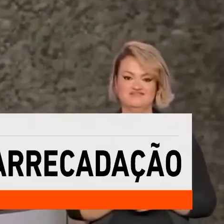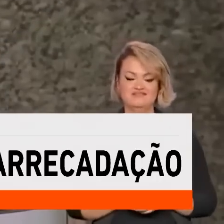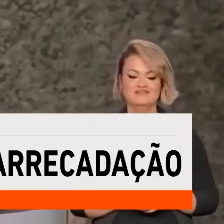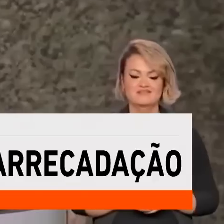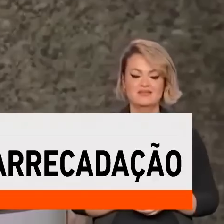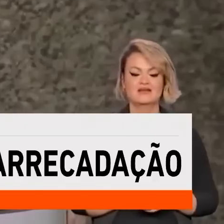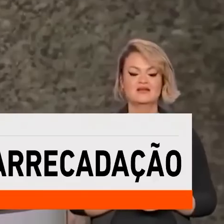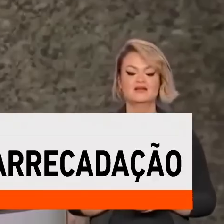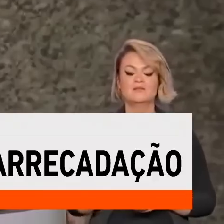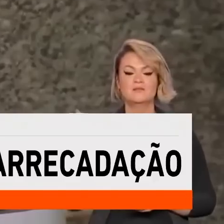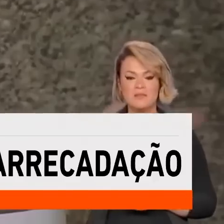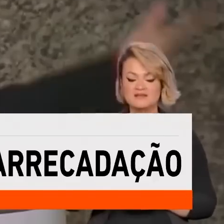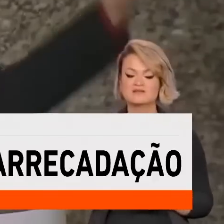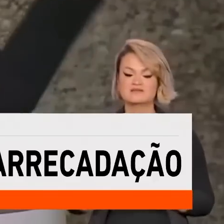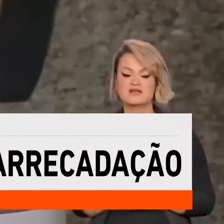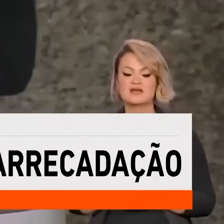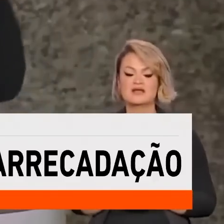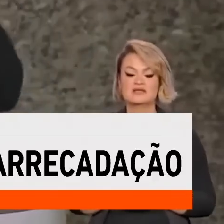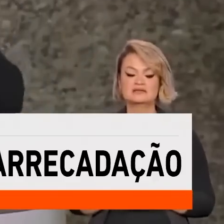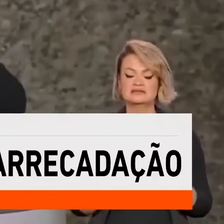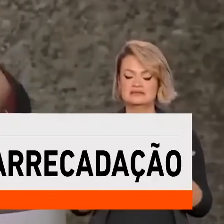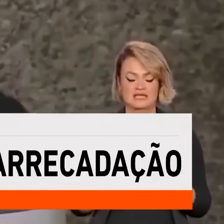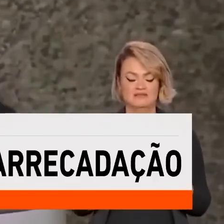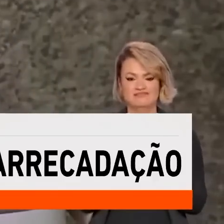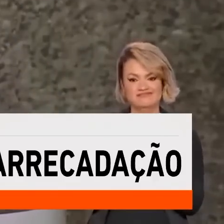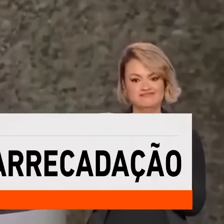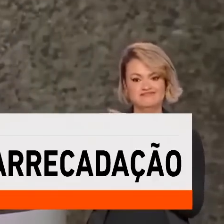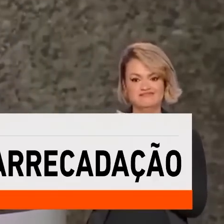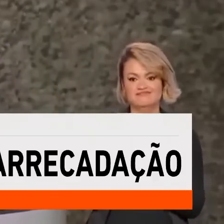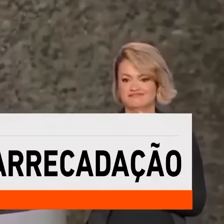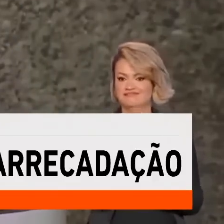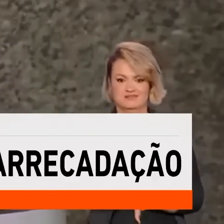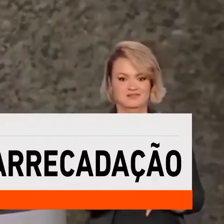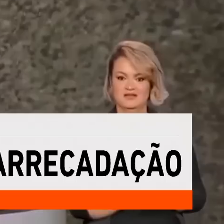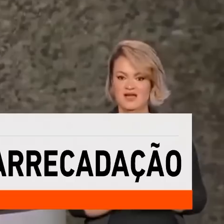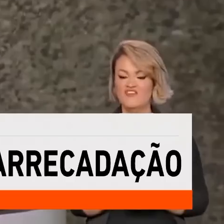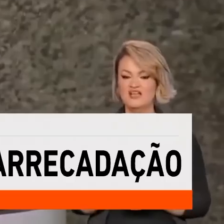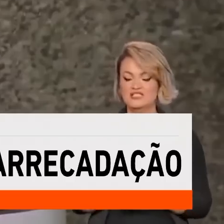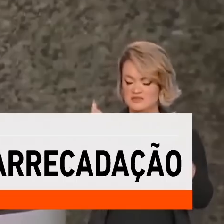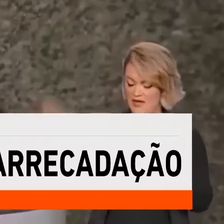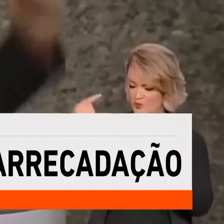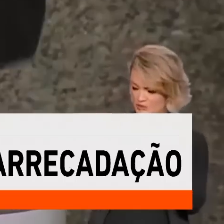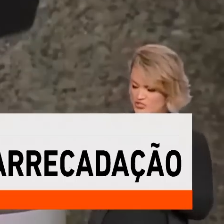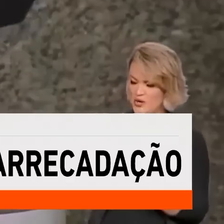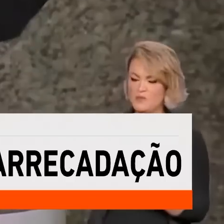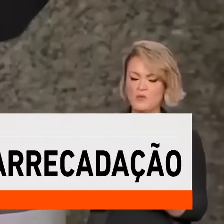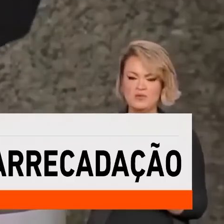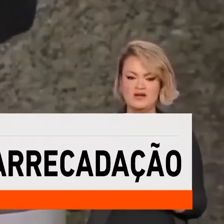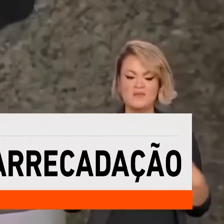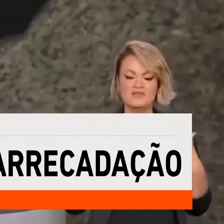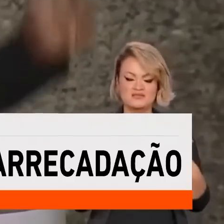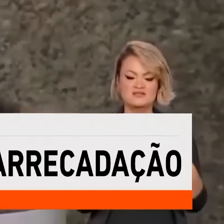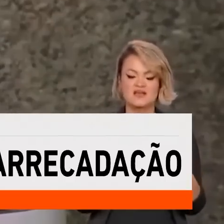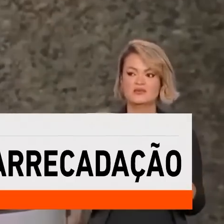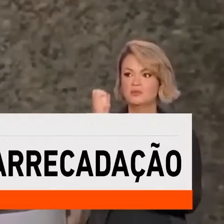aspas, engessado. A declaração foi dada durante a audiência pública para debater o plano de 2024